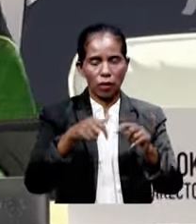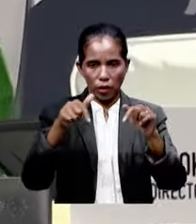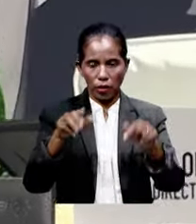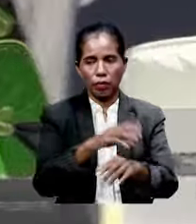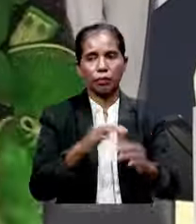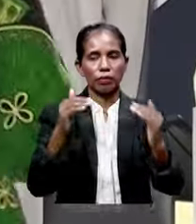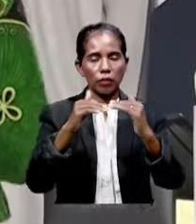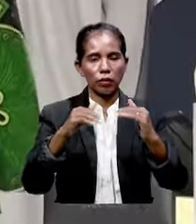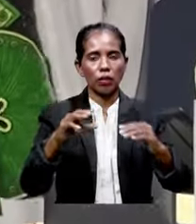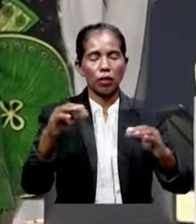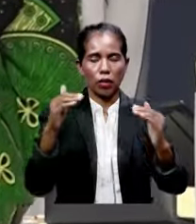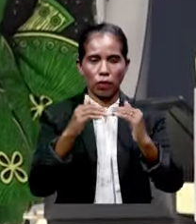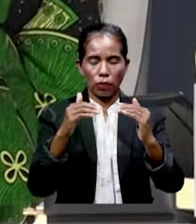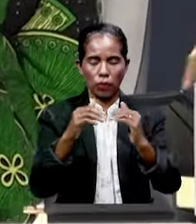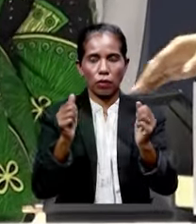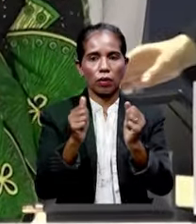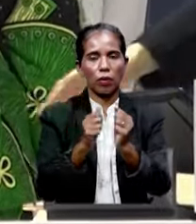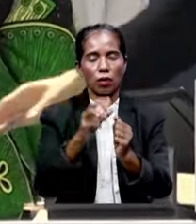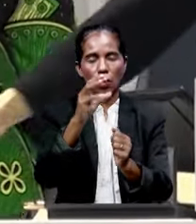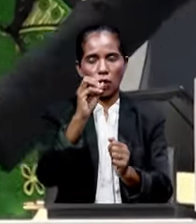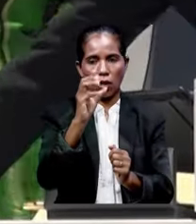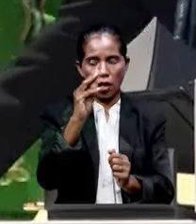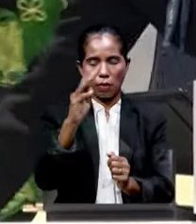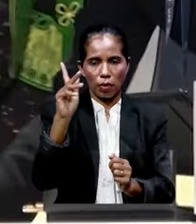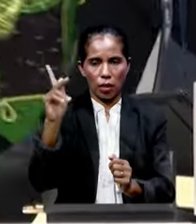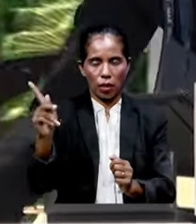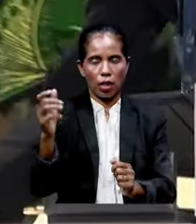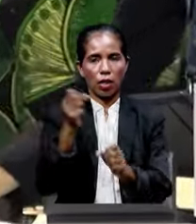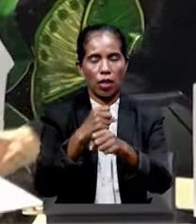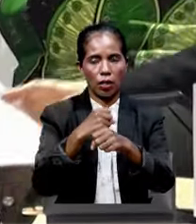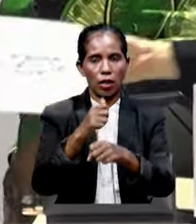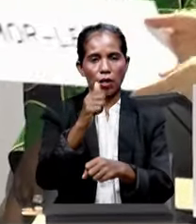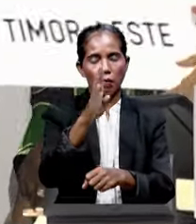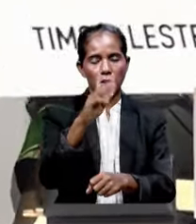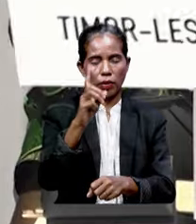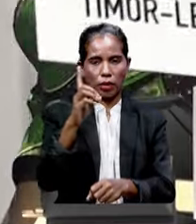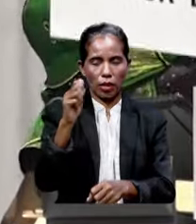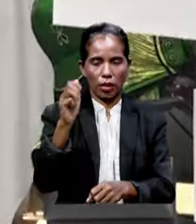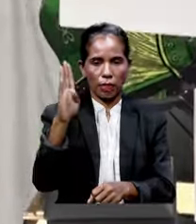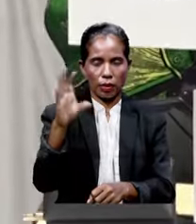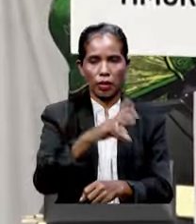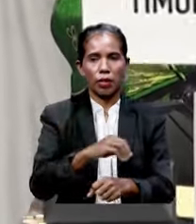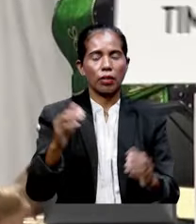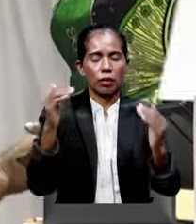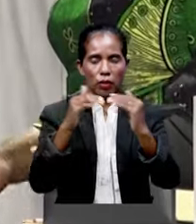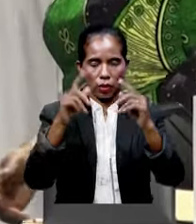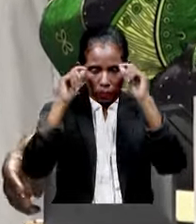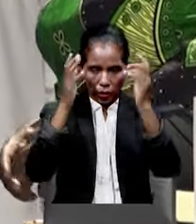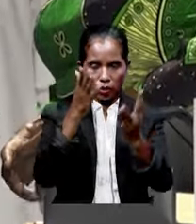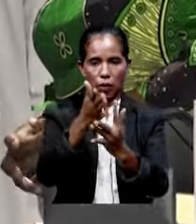reunião ministerial OMK para a Lassan Resintolo, NB Halau e a Abu Dhabi. Acordo formalização Timor-Leste e a adesão para a